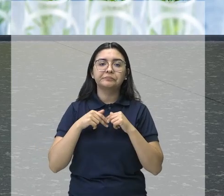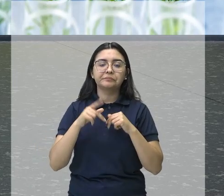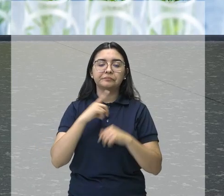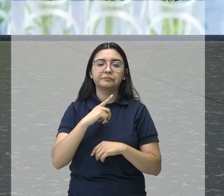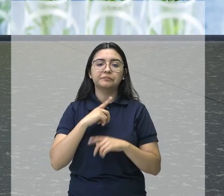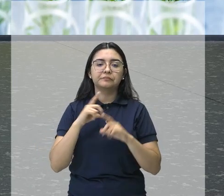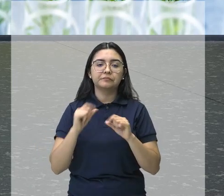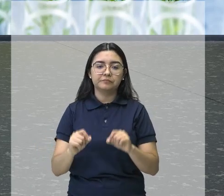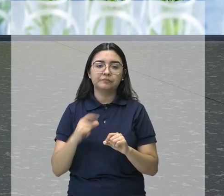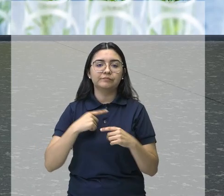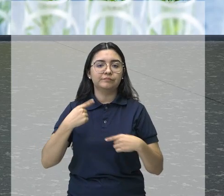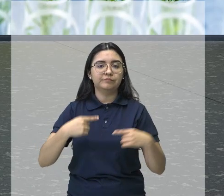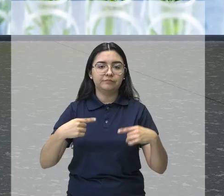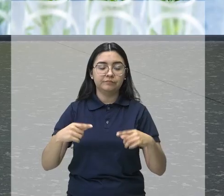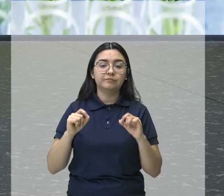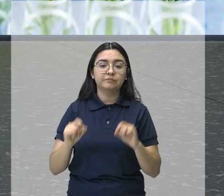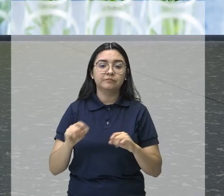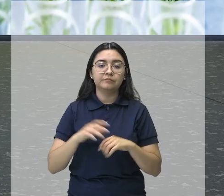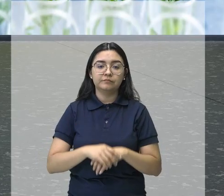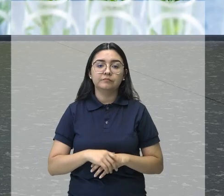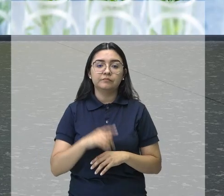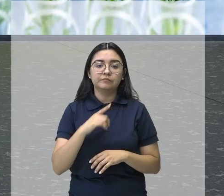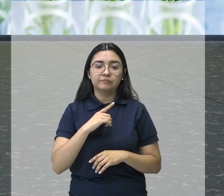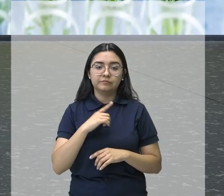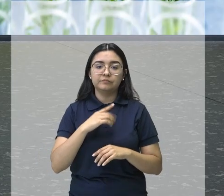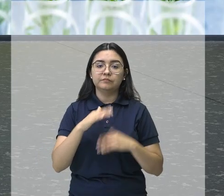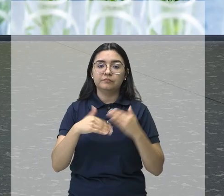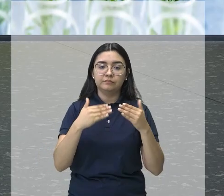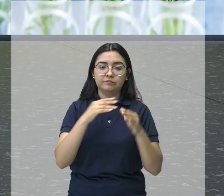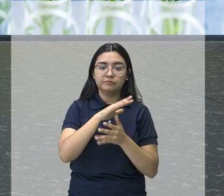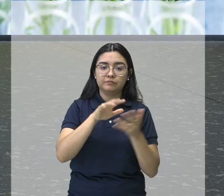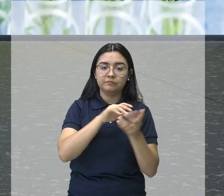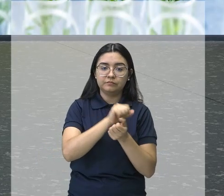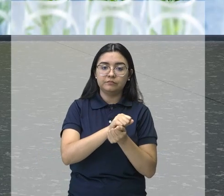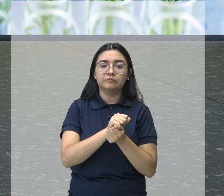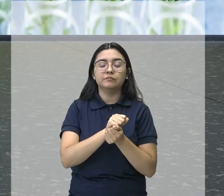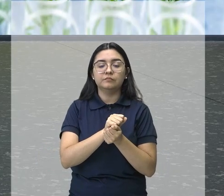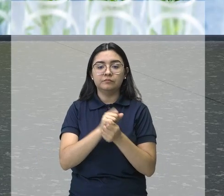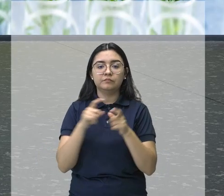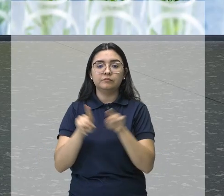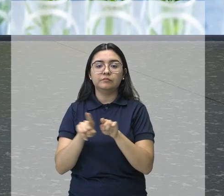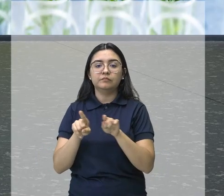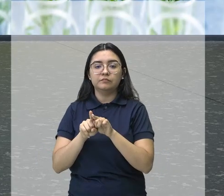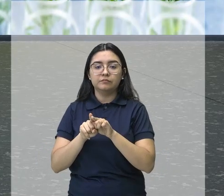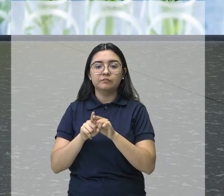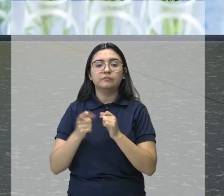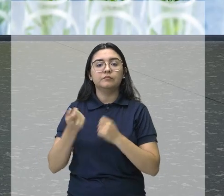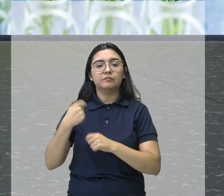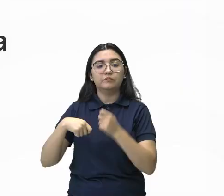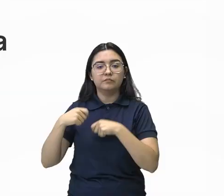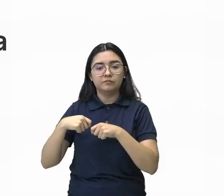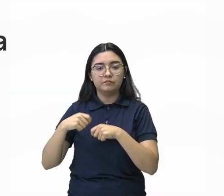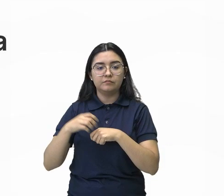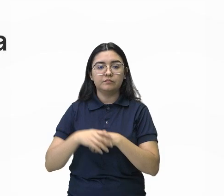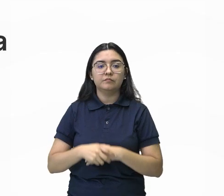existe esse conflito entre desenvolvimento sustentável e economia